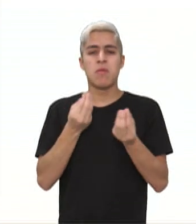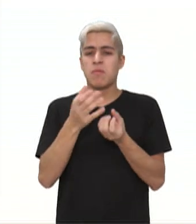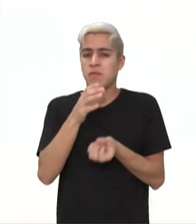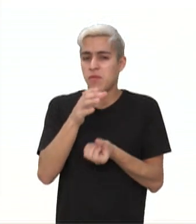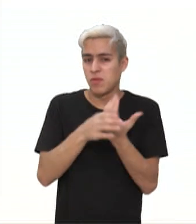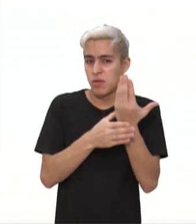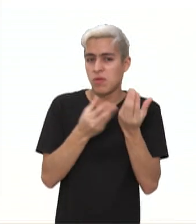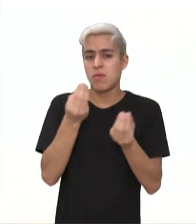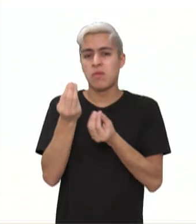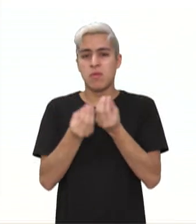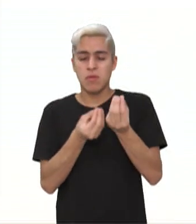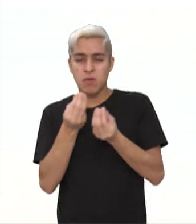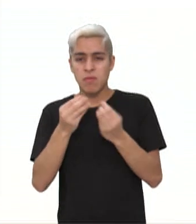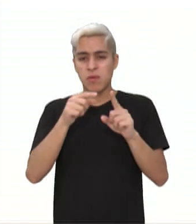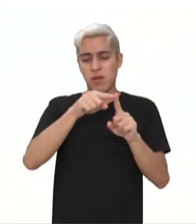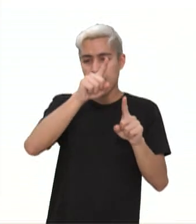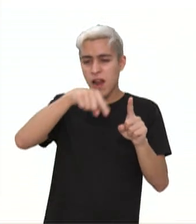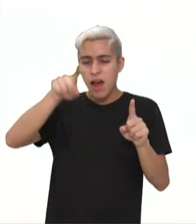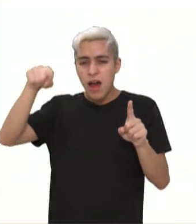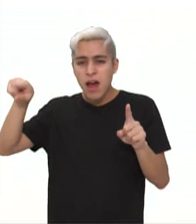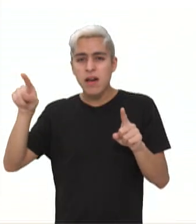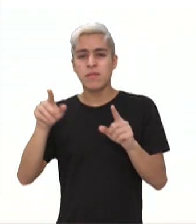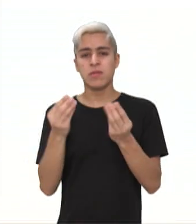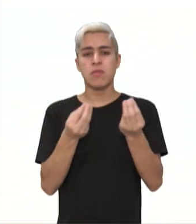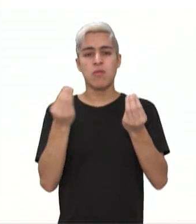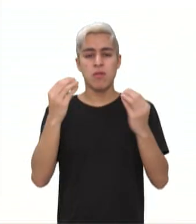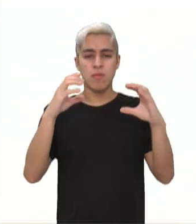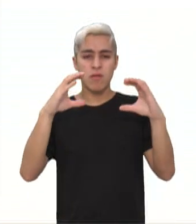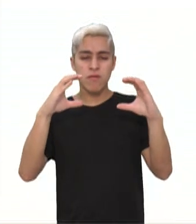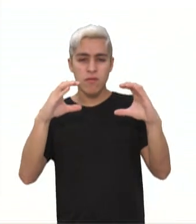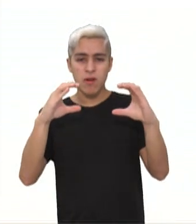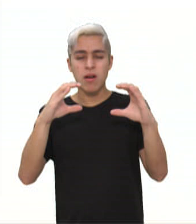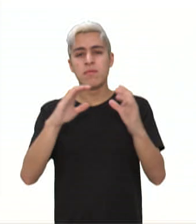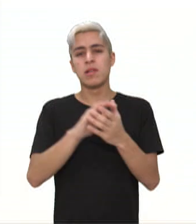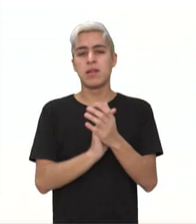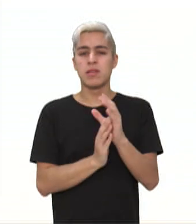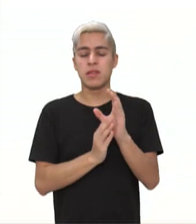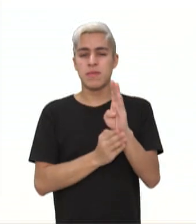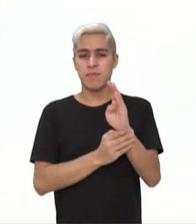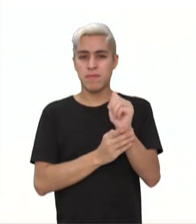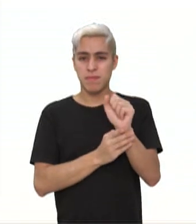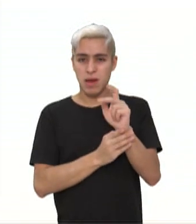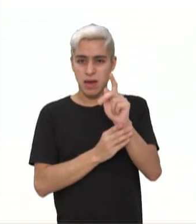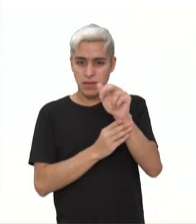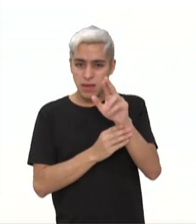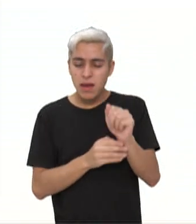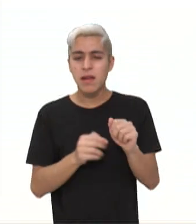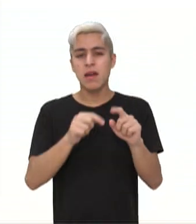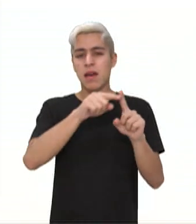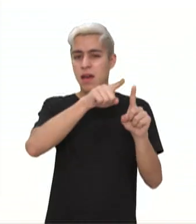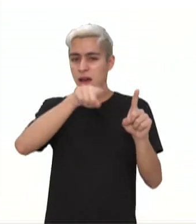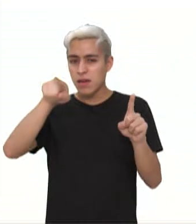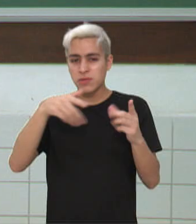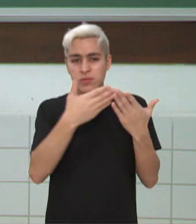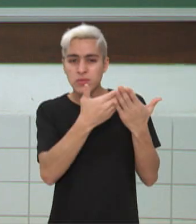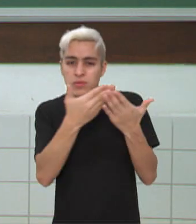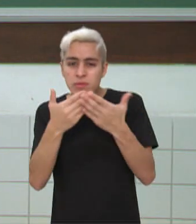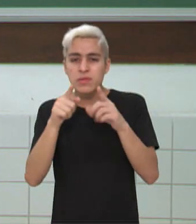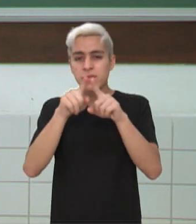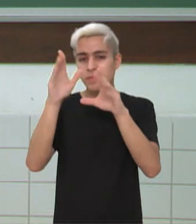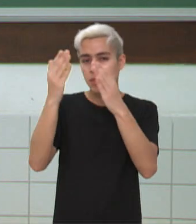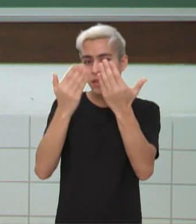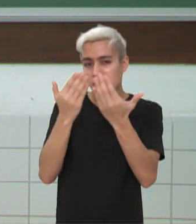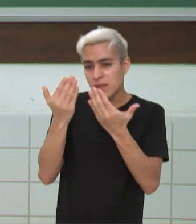função polinomial, gráfico, a fórmula de Bhaskara, o vértice, as raízes, o estudo e análise